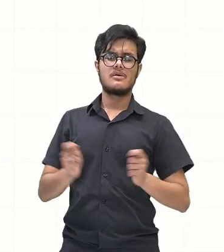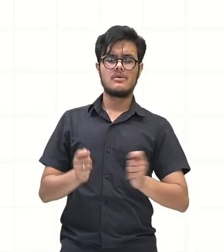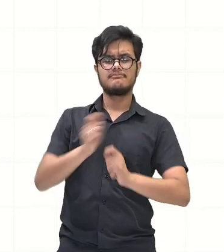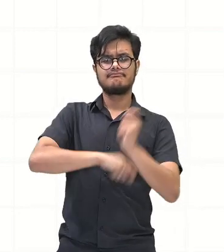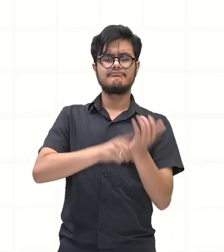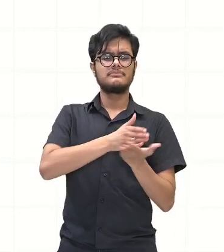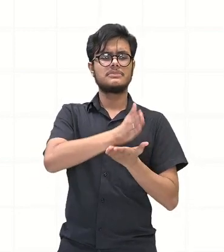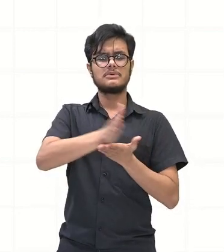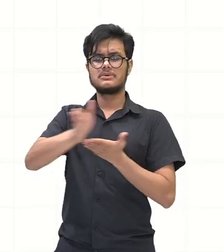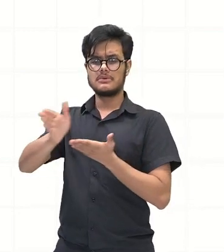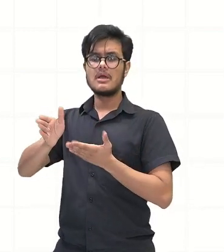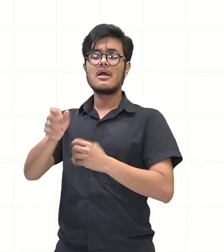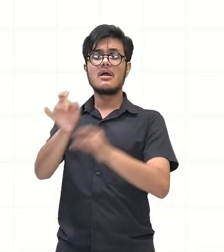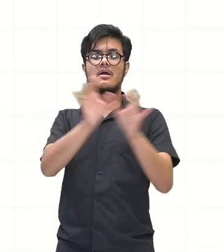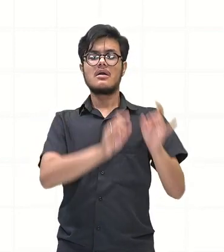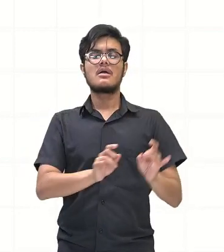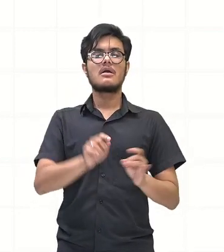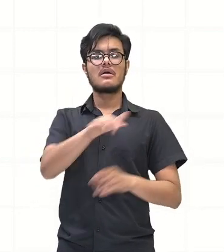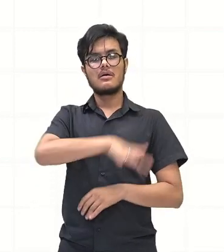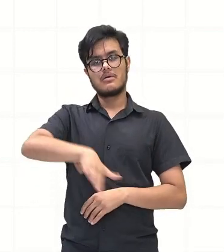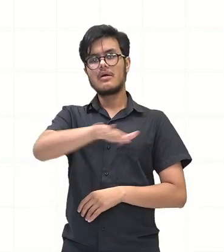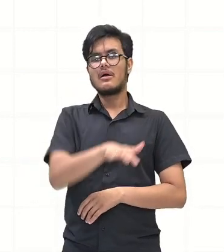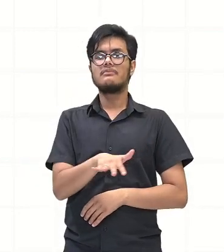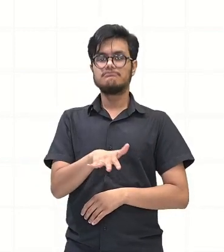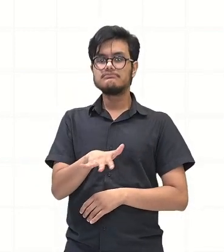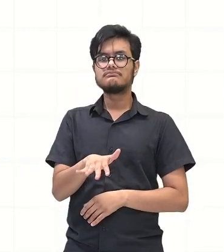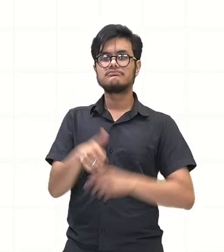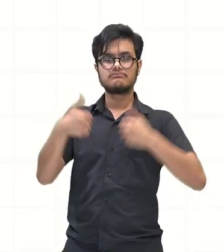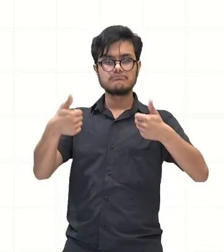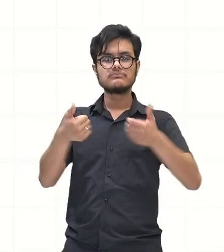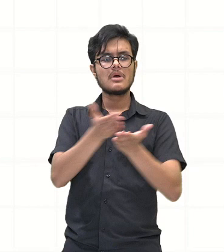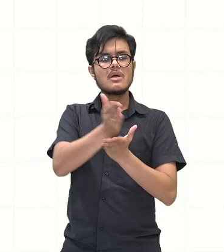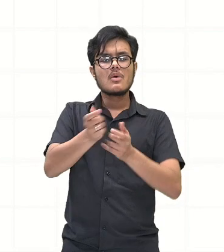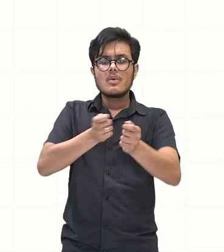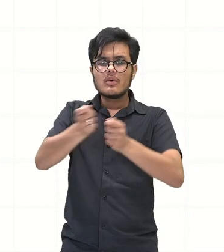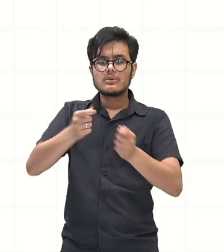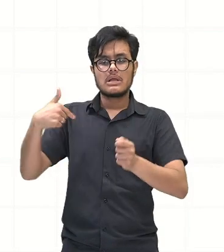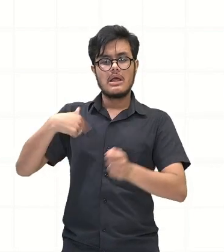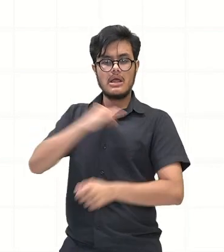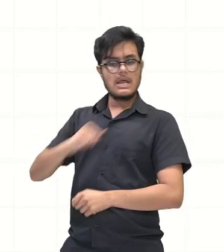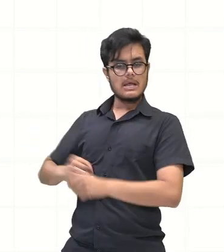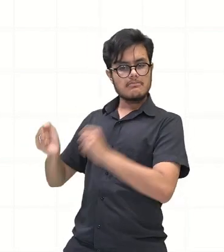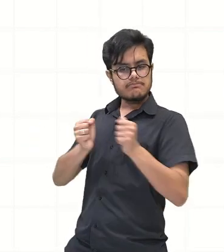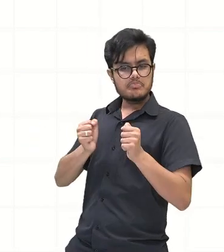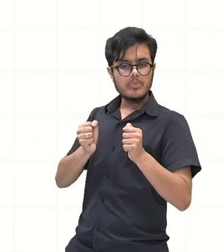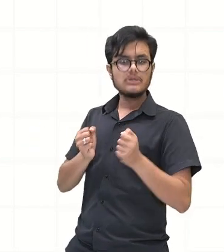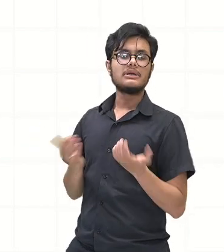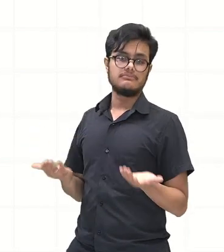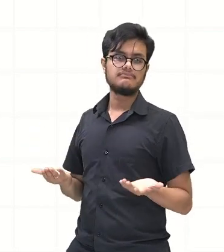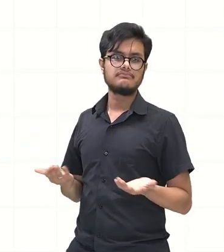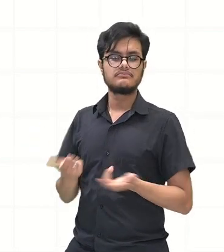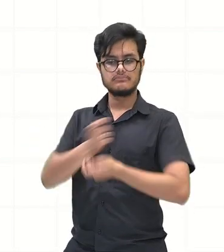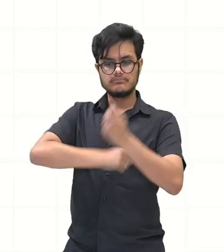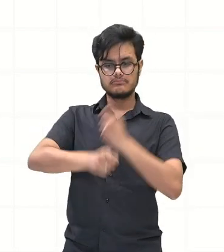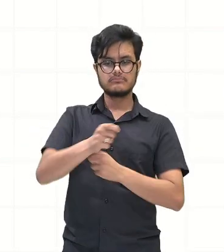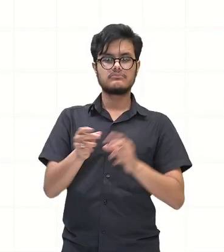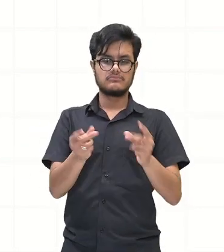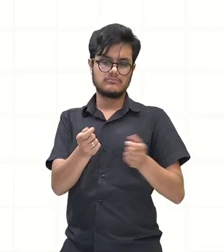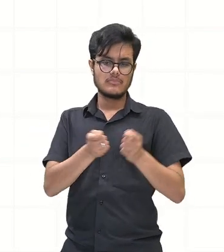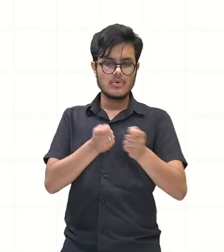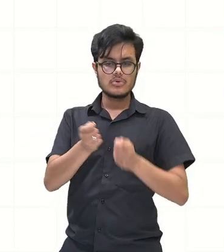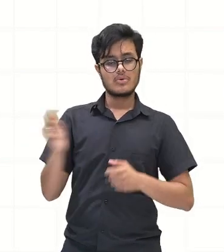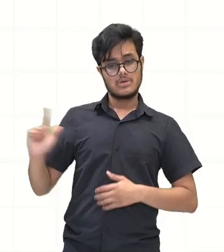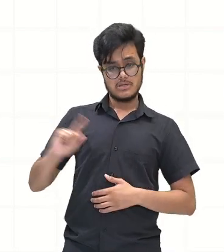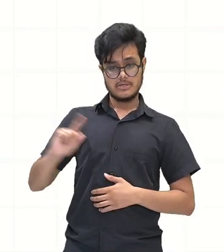rotas comerciais para poder manter o controle do comércio em suas mãos.